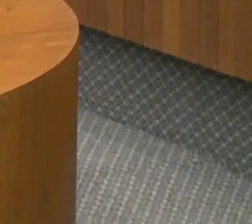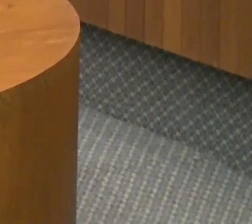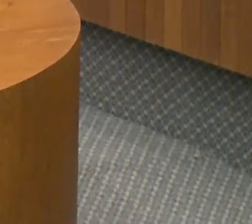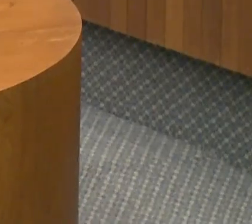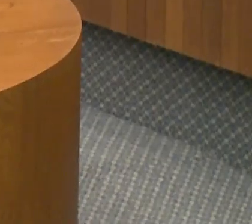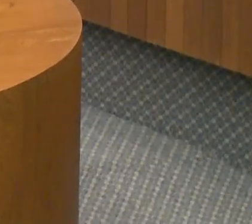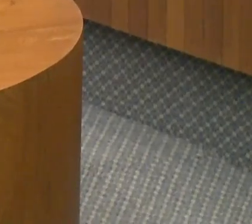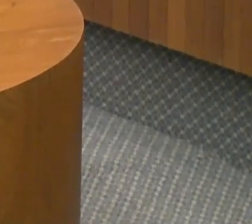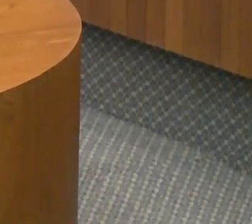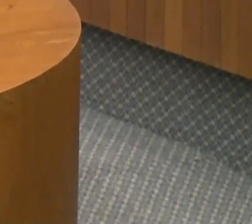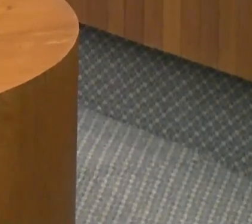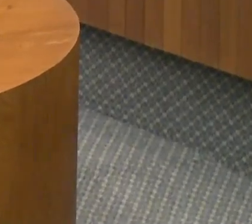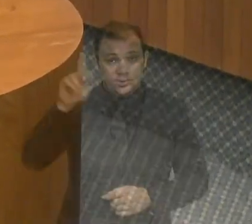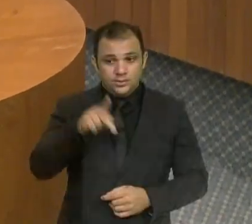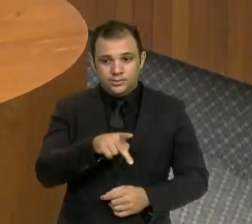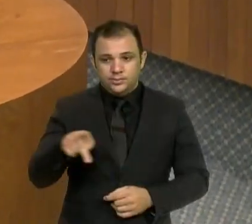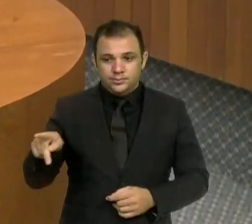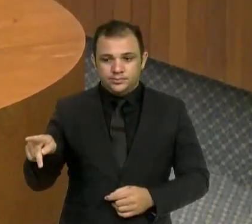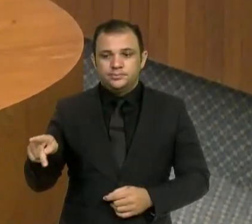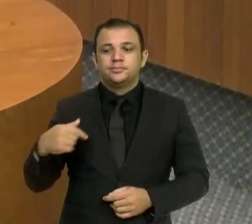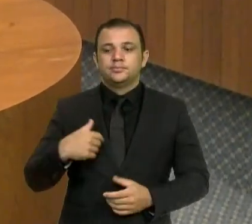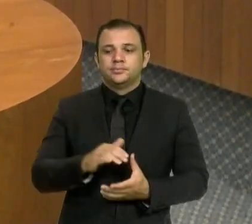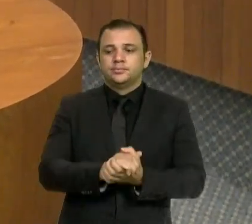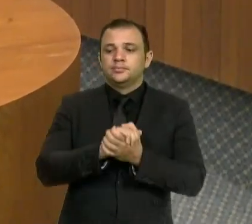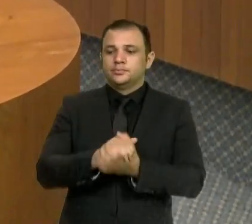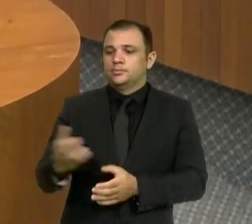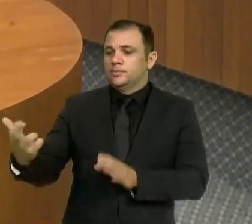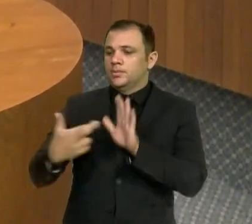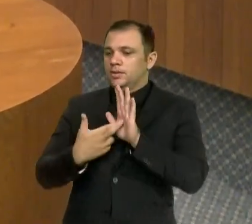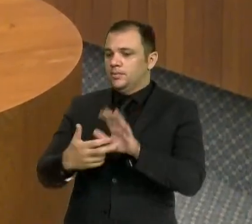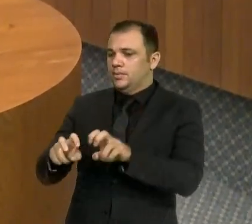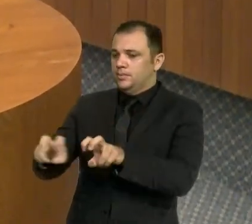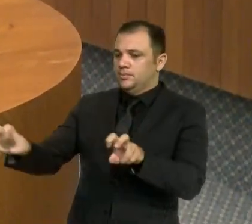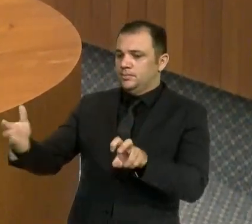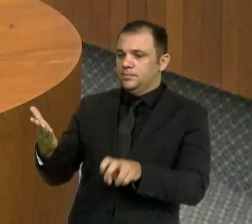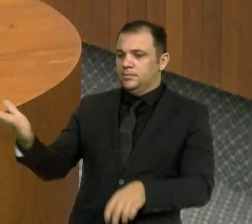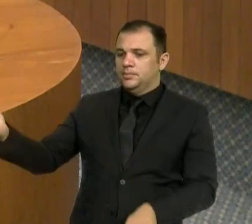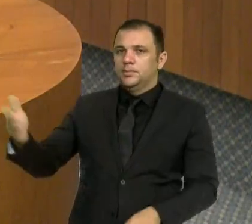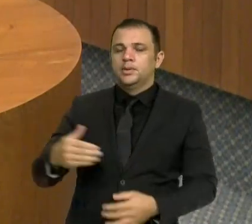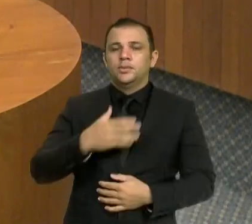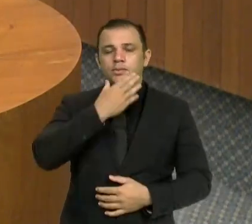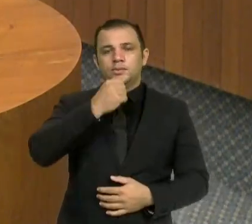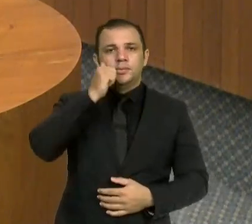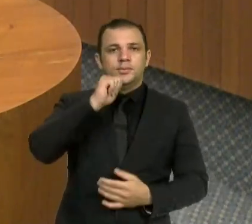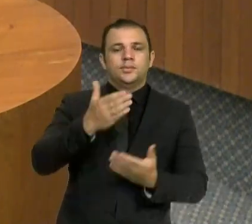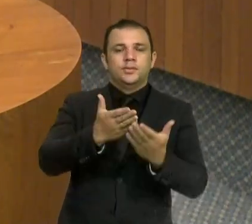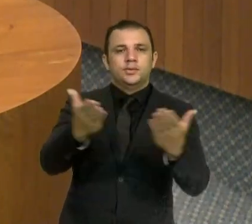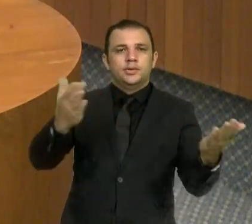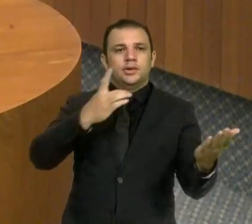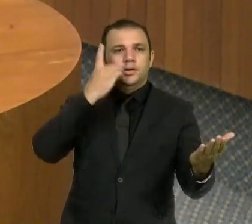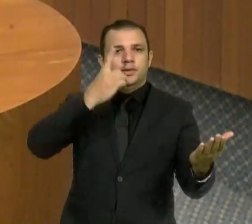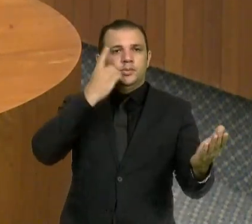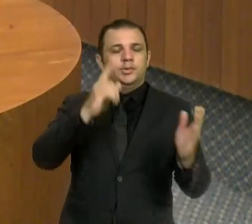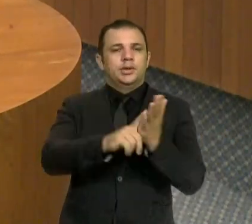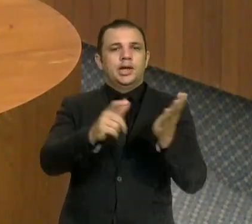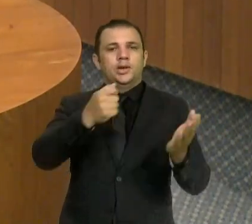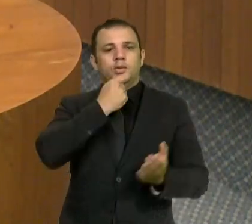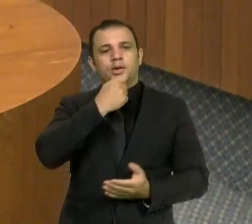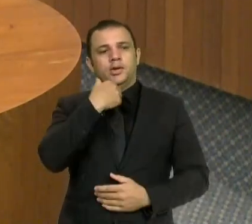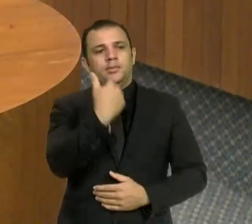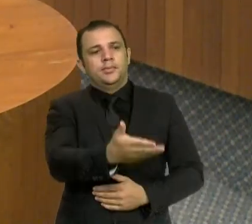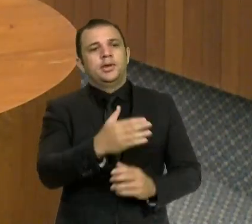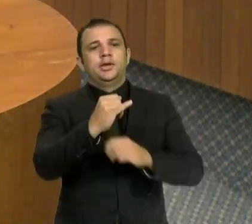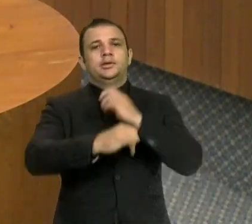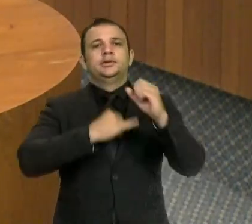Senhor presidente, em qual eu saúdo toda a mesa, senhoras e senhores, deputados, deputadas, imprensa, internautas, bom